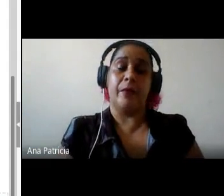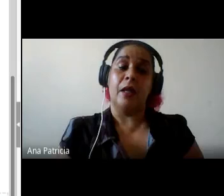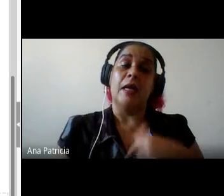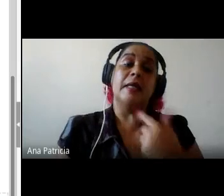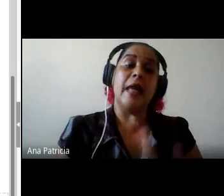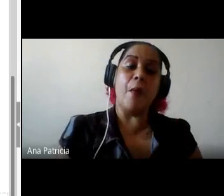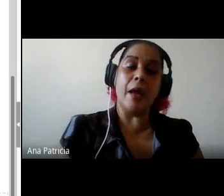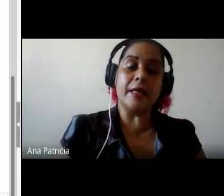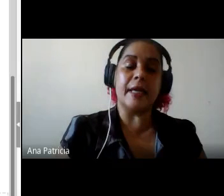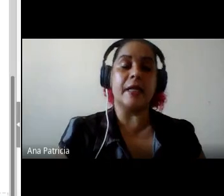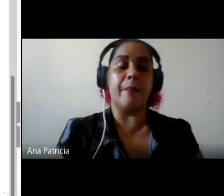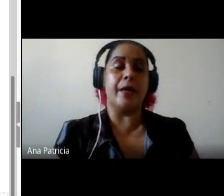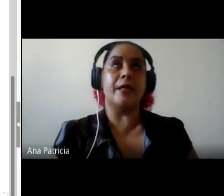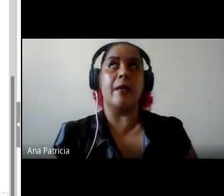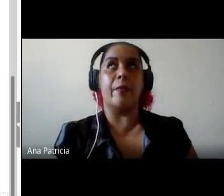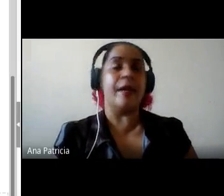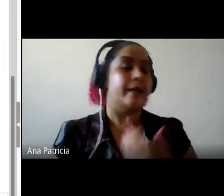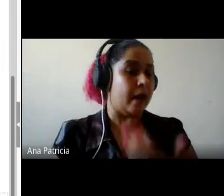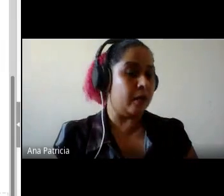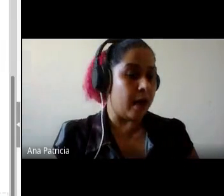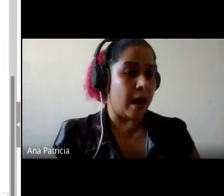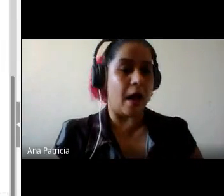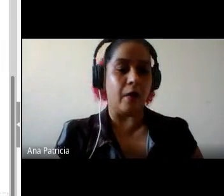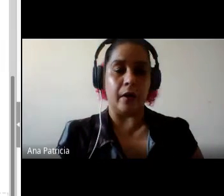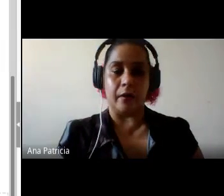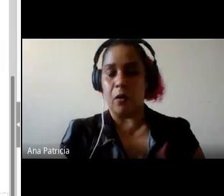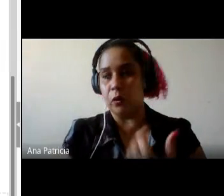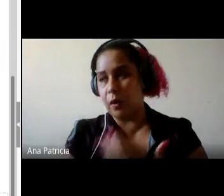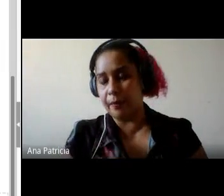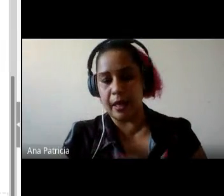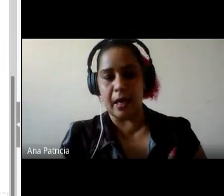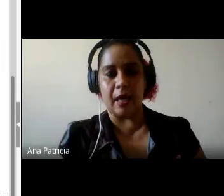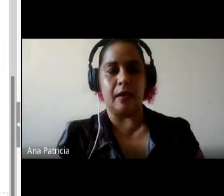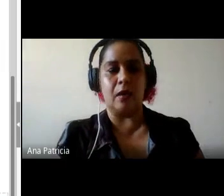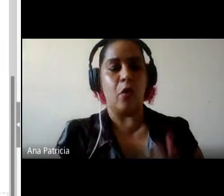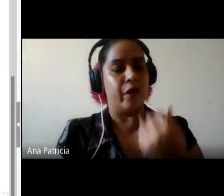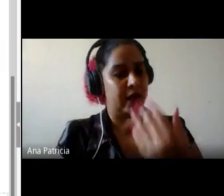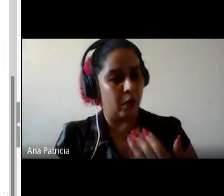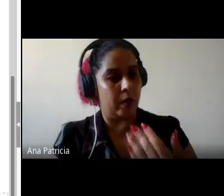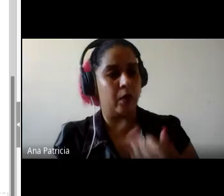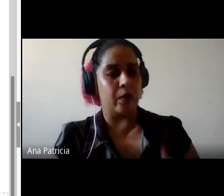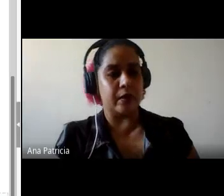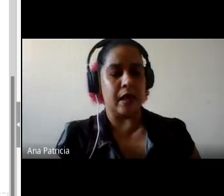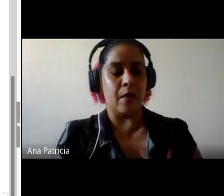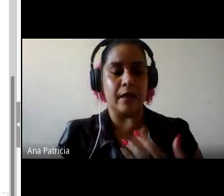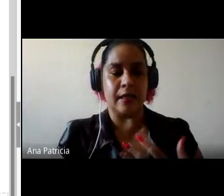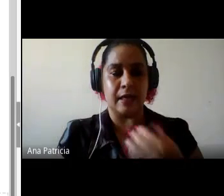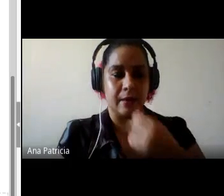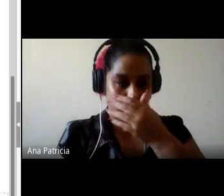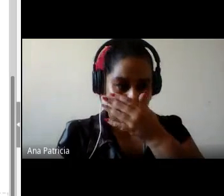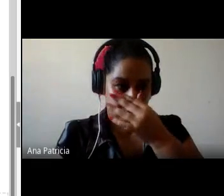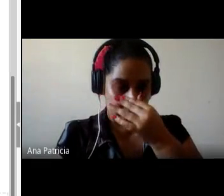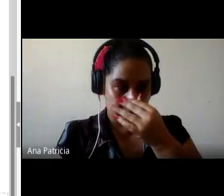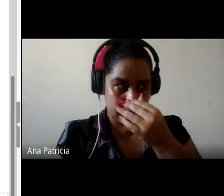ali. Se é uma licença, por exemplo, para entrar numa aula, ou num ambiente, ou falar alguma coisa, é uma